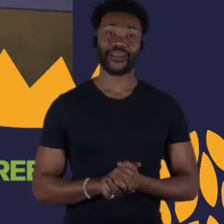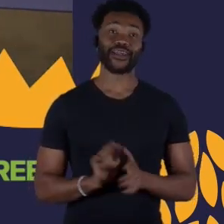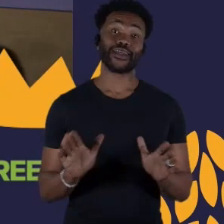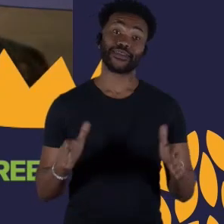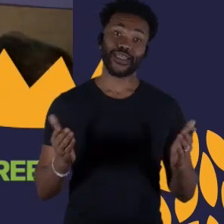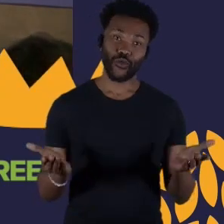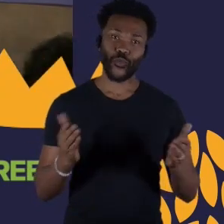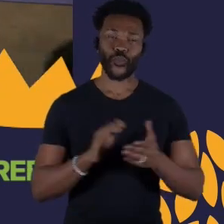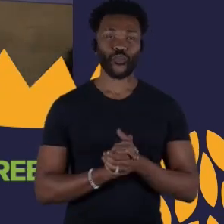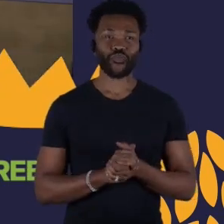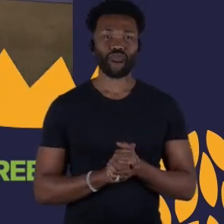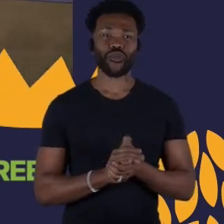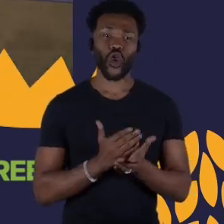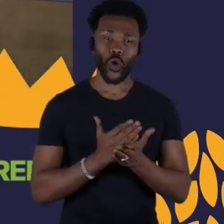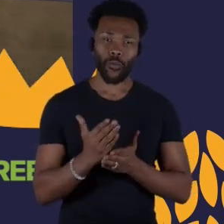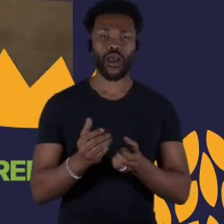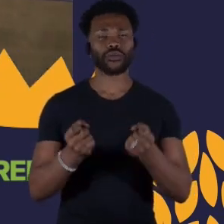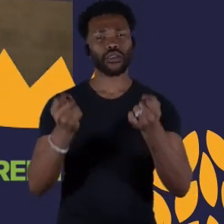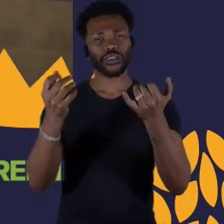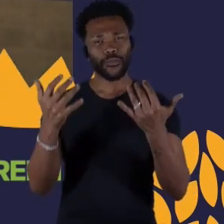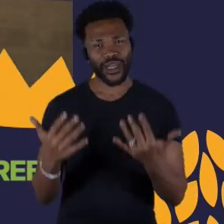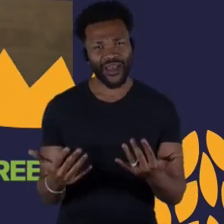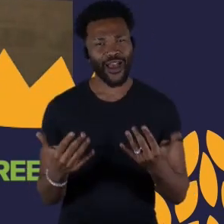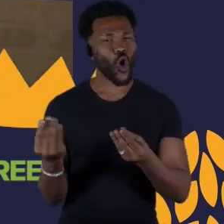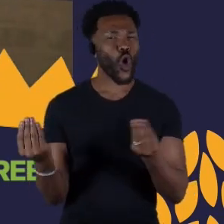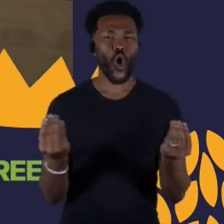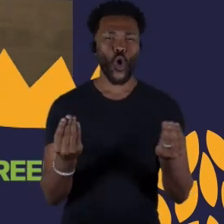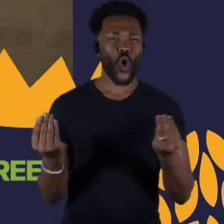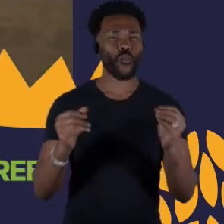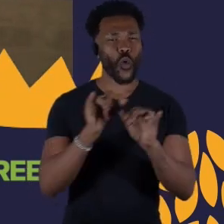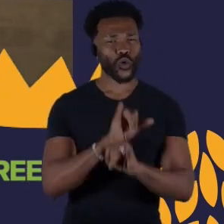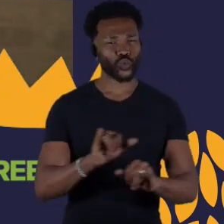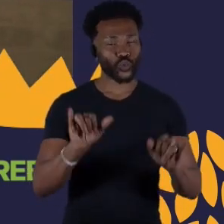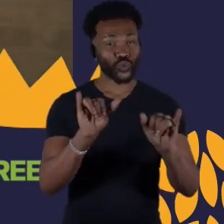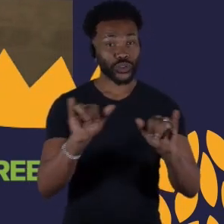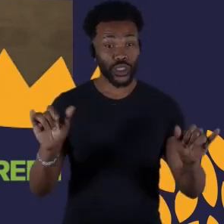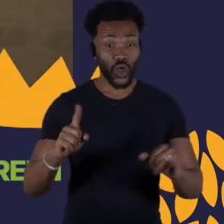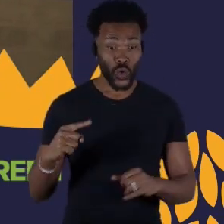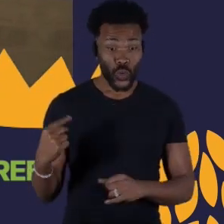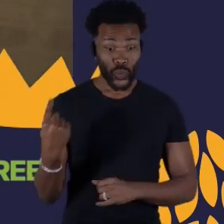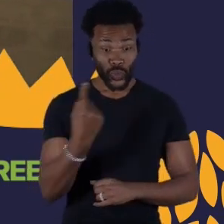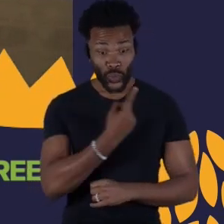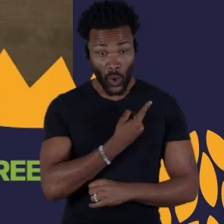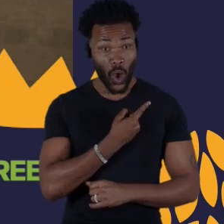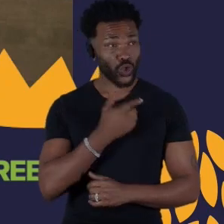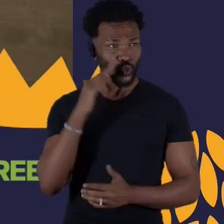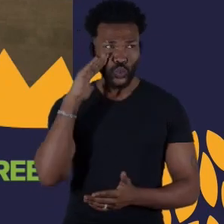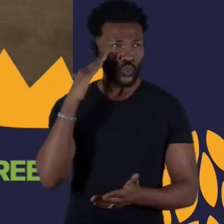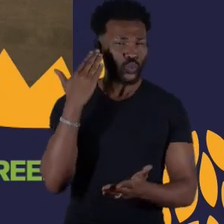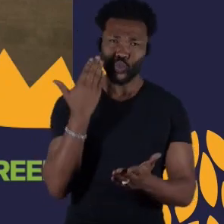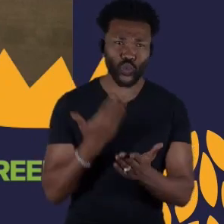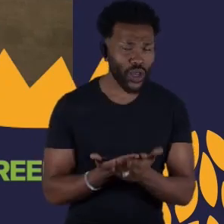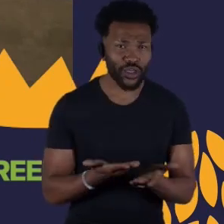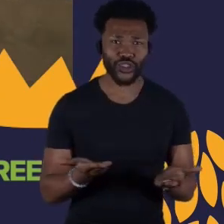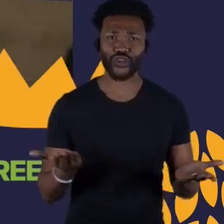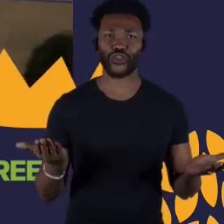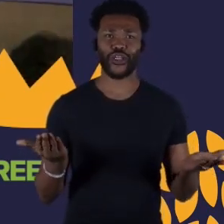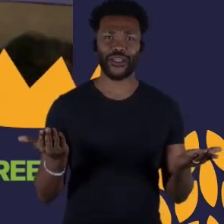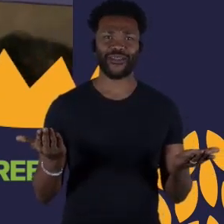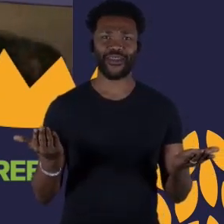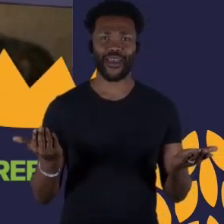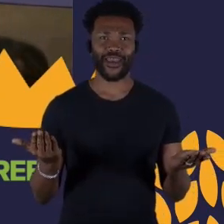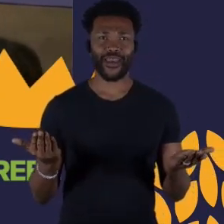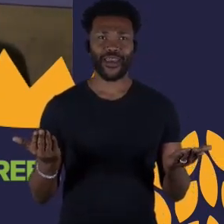Então, comecemos a falar como tem que ser falado, porque nós estamos desacreditando em frente